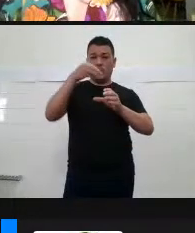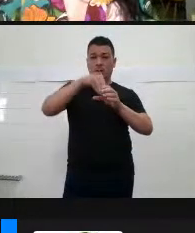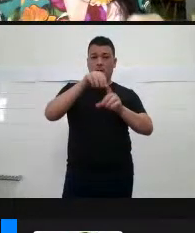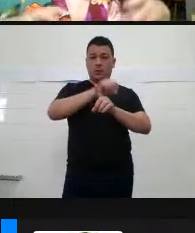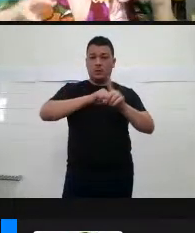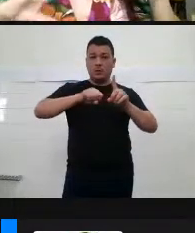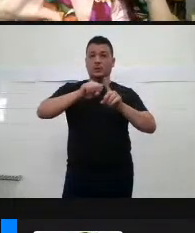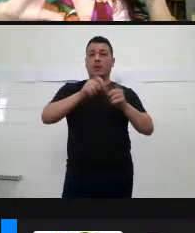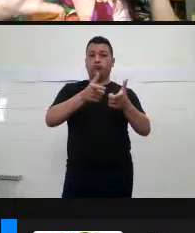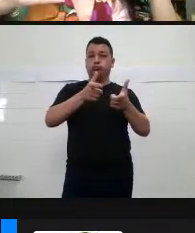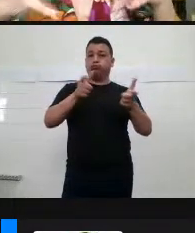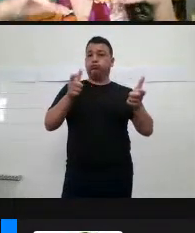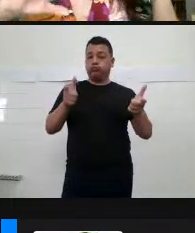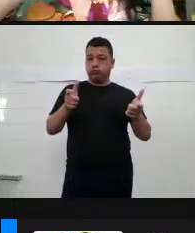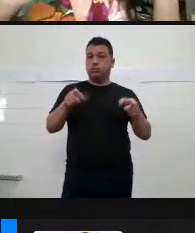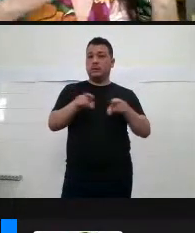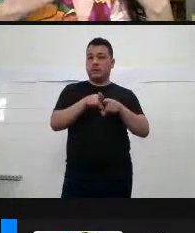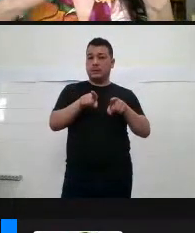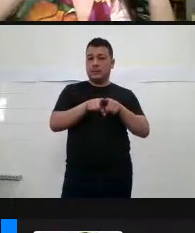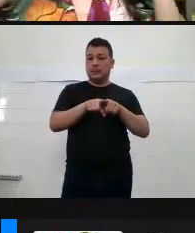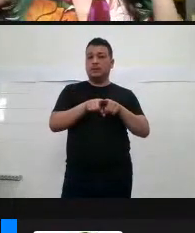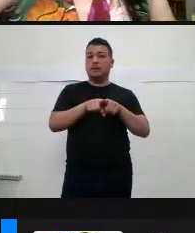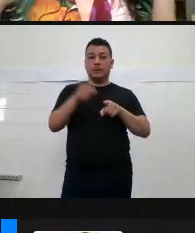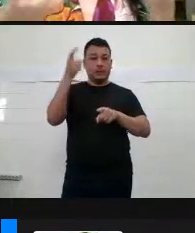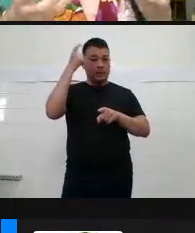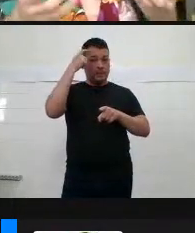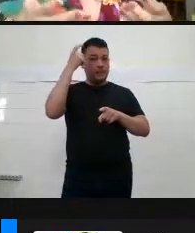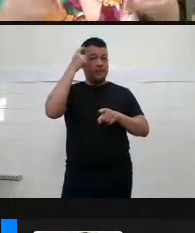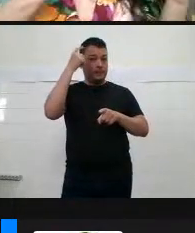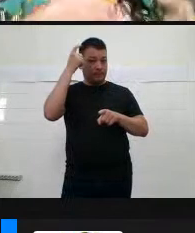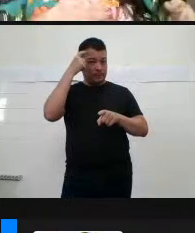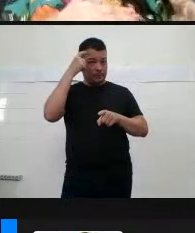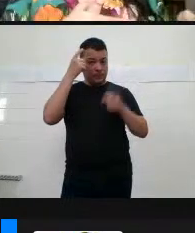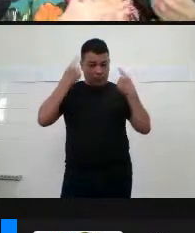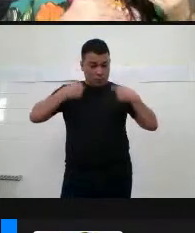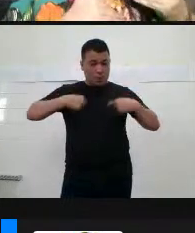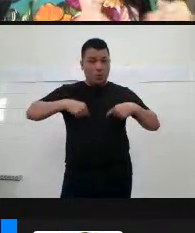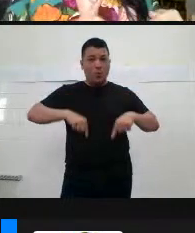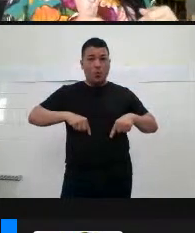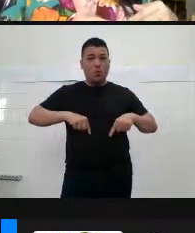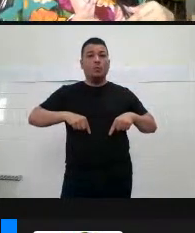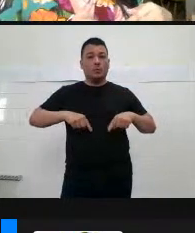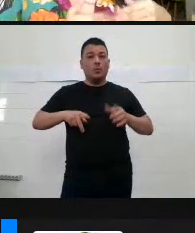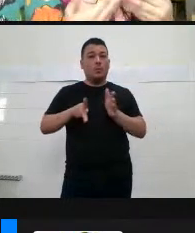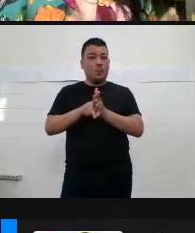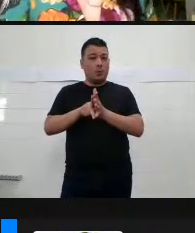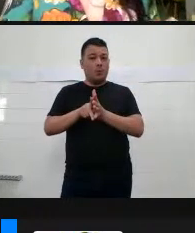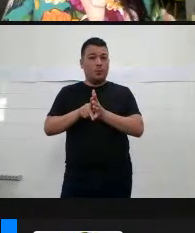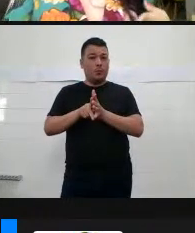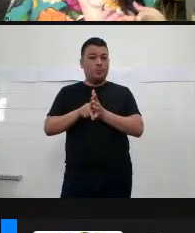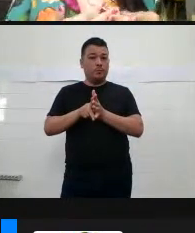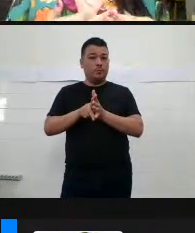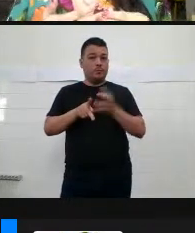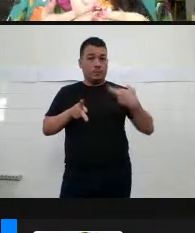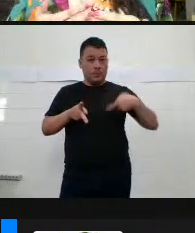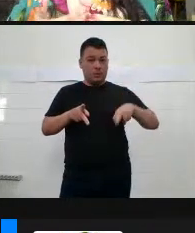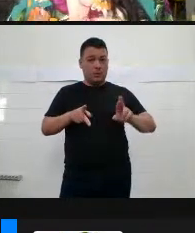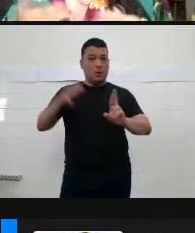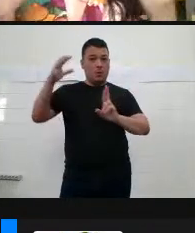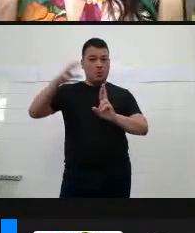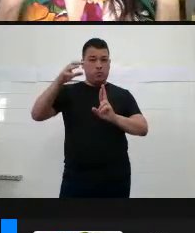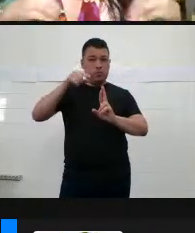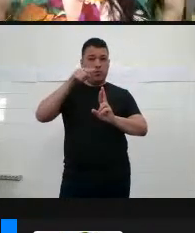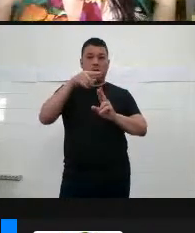mais amplo de formação de uma ideia de corpo numa visão mais negativa,